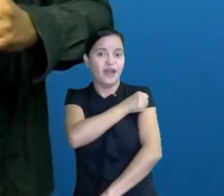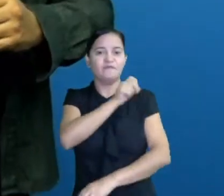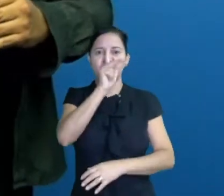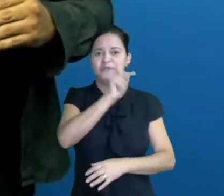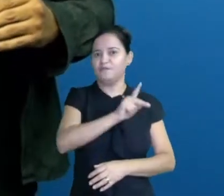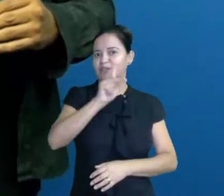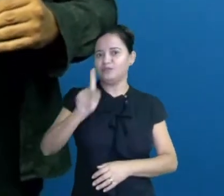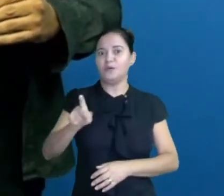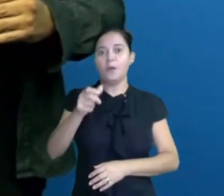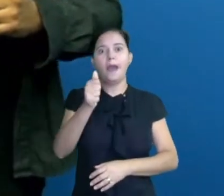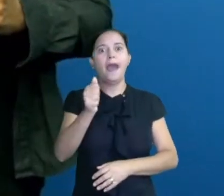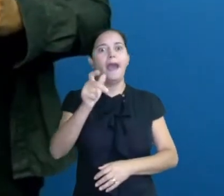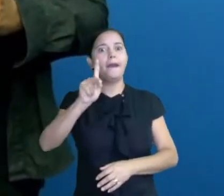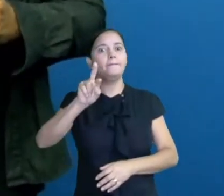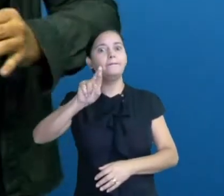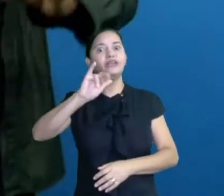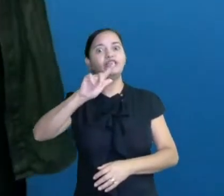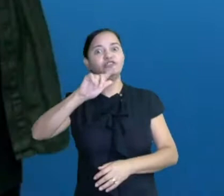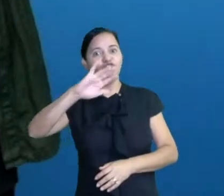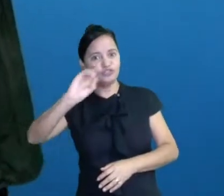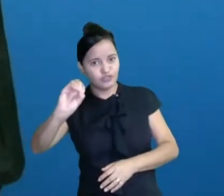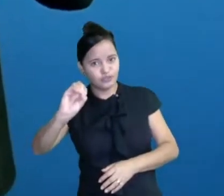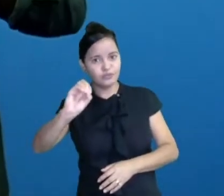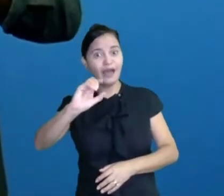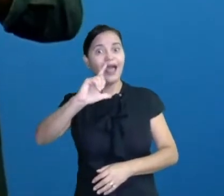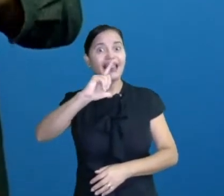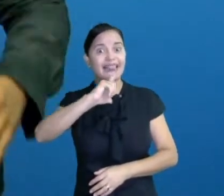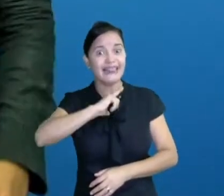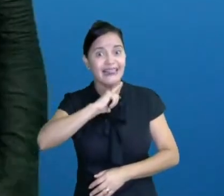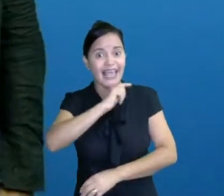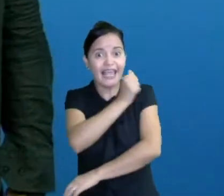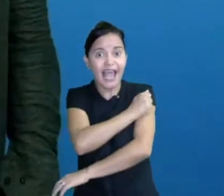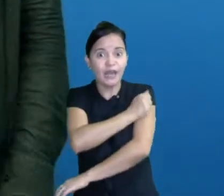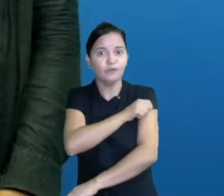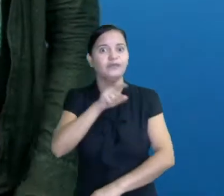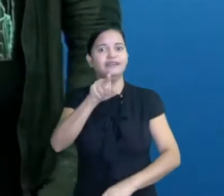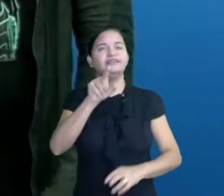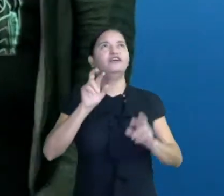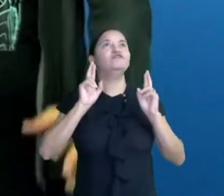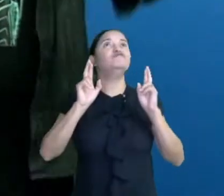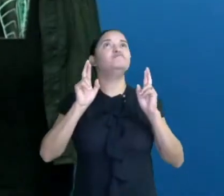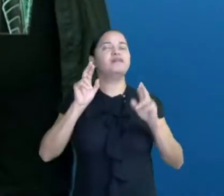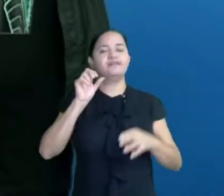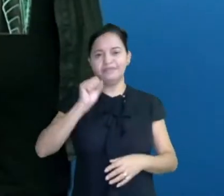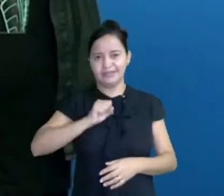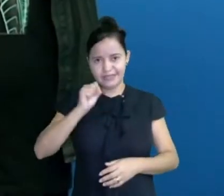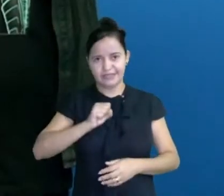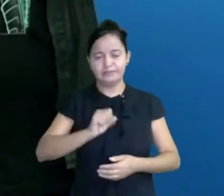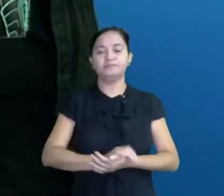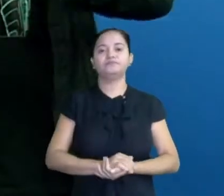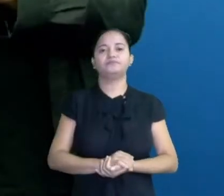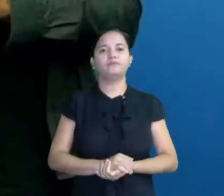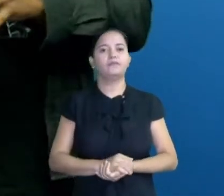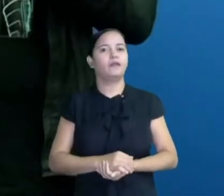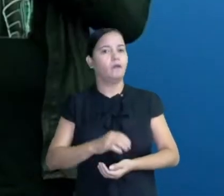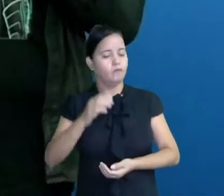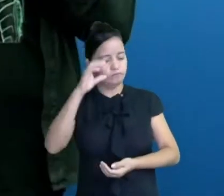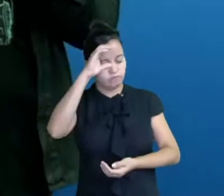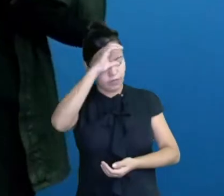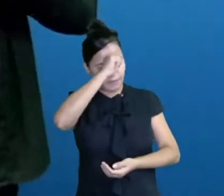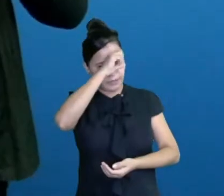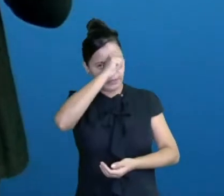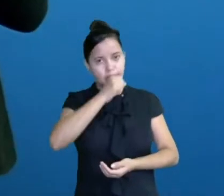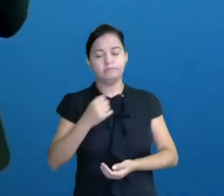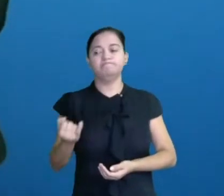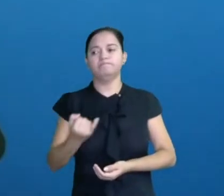Aprígio, fazendo aquela perguntinha básica, fofinha? Tem aluno aí? Espero que sim. Então, produção, vamos ao que interessa, porque o nosso assunto